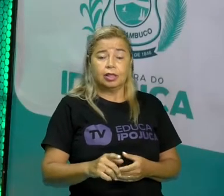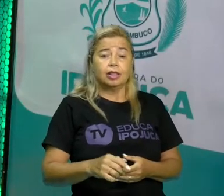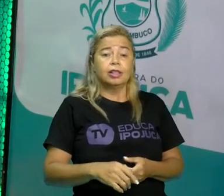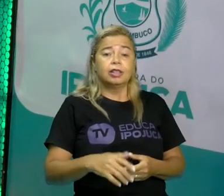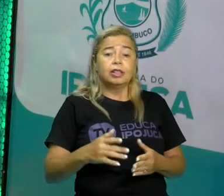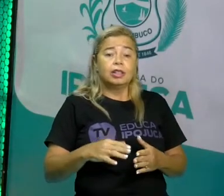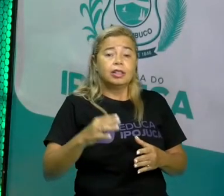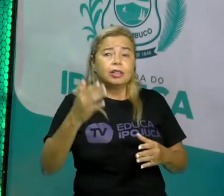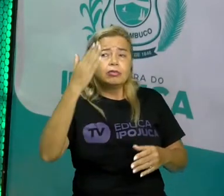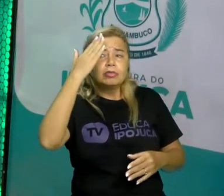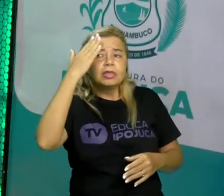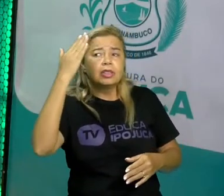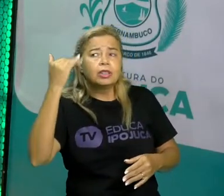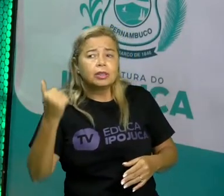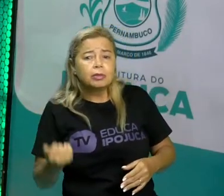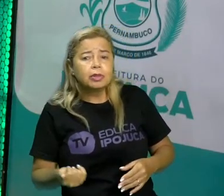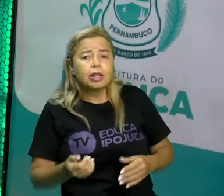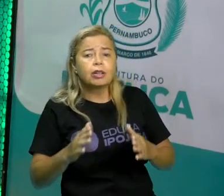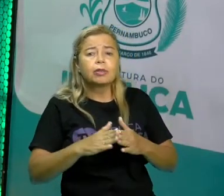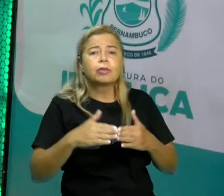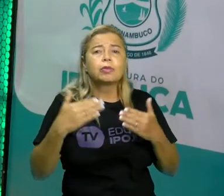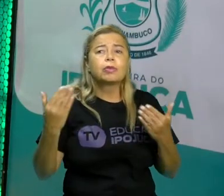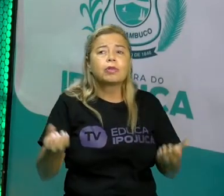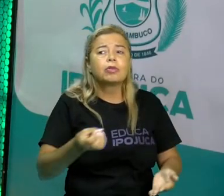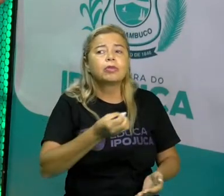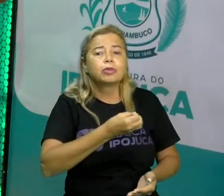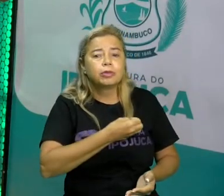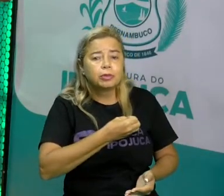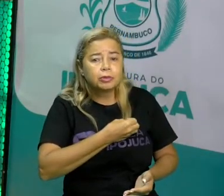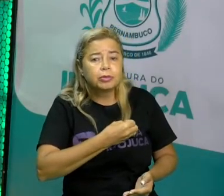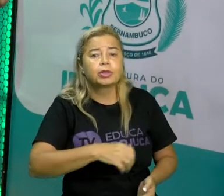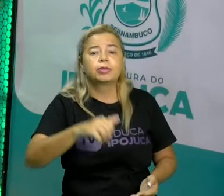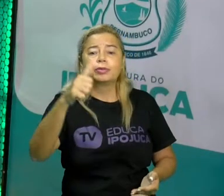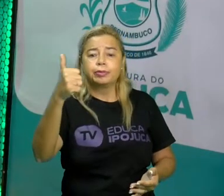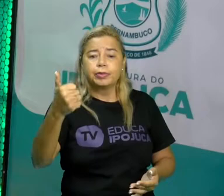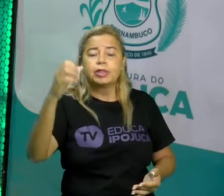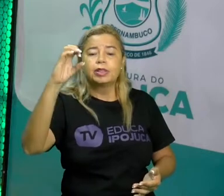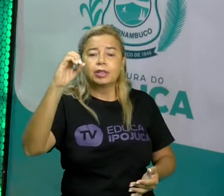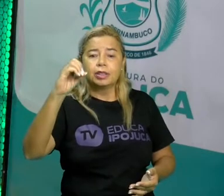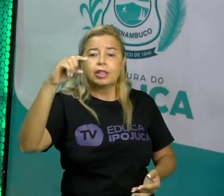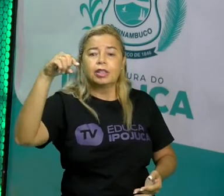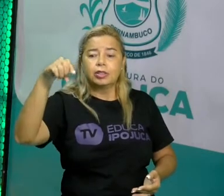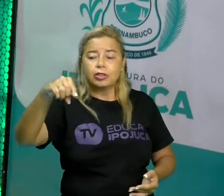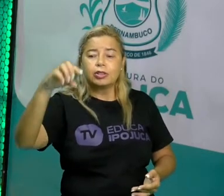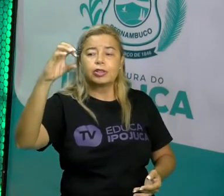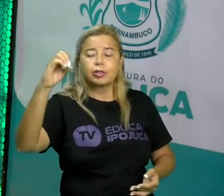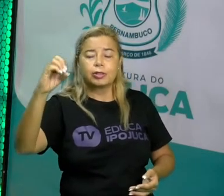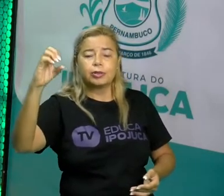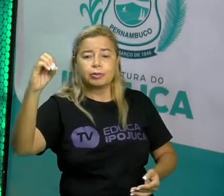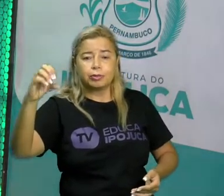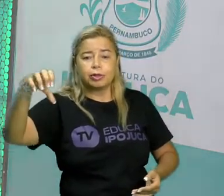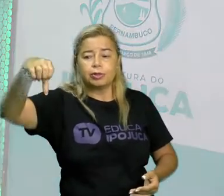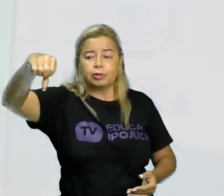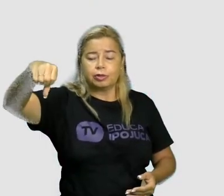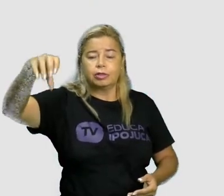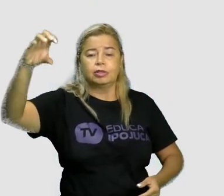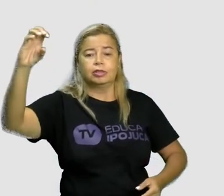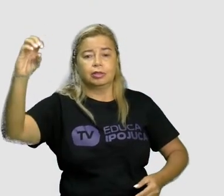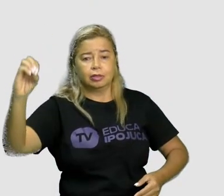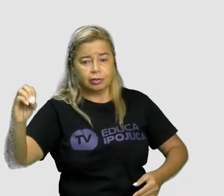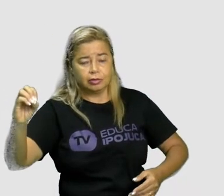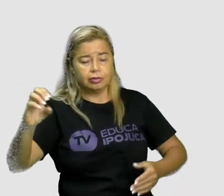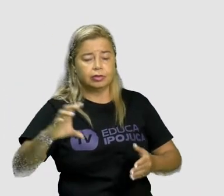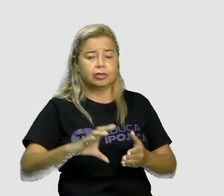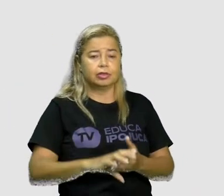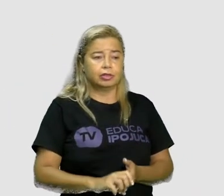2.191 para preencher. Então, você vai observar que No nosso quadro, a gente vai